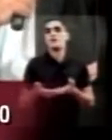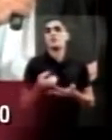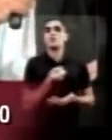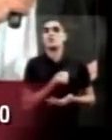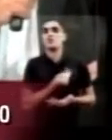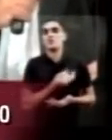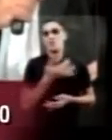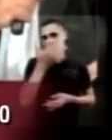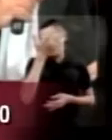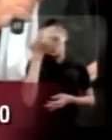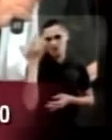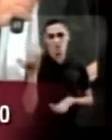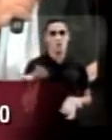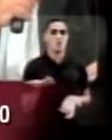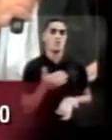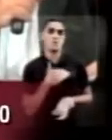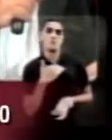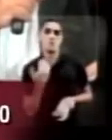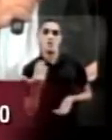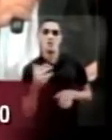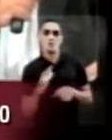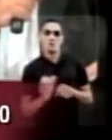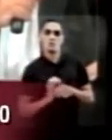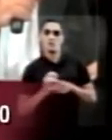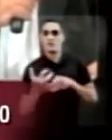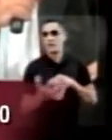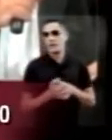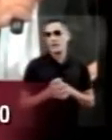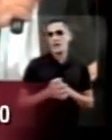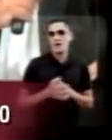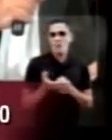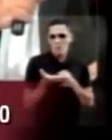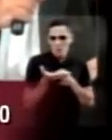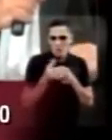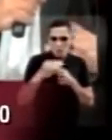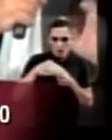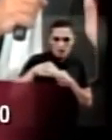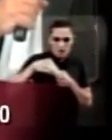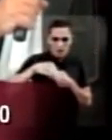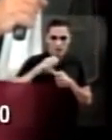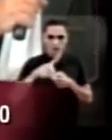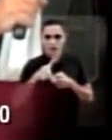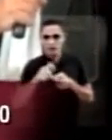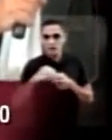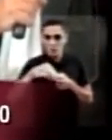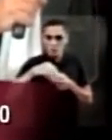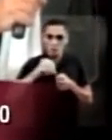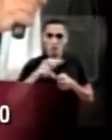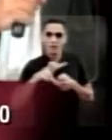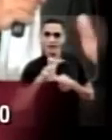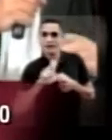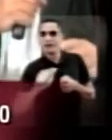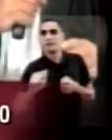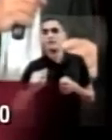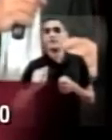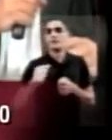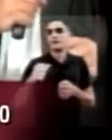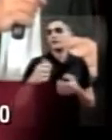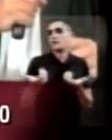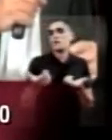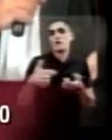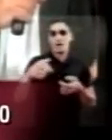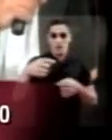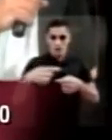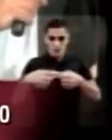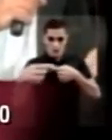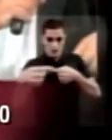Média móvel, mais uma vez repetindo, é o dia analisado mais até o sétimo anterior, dividido por